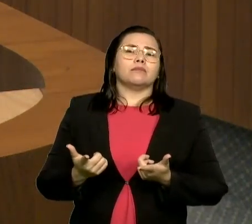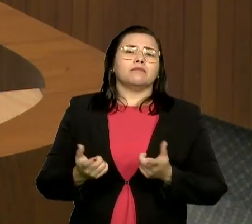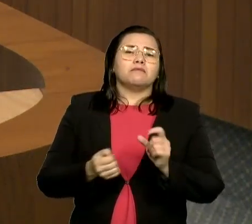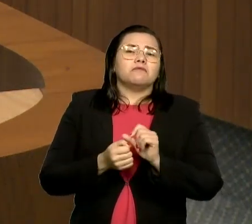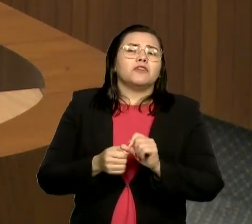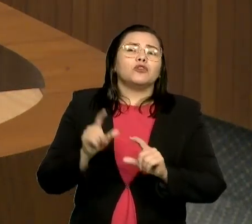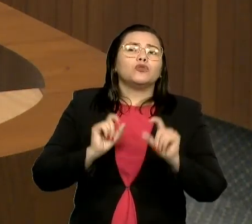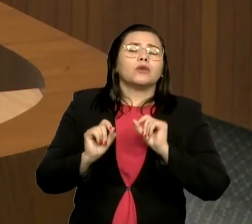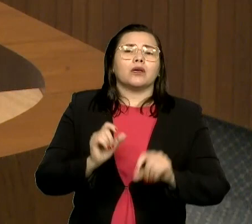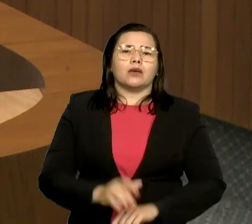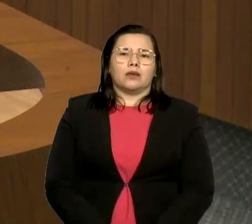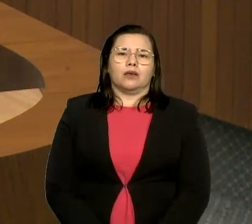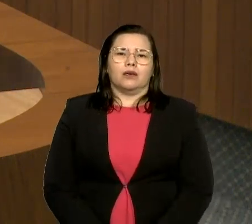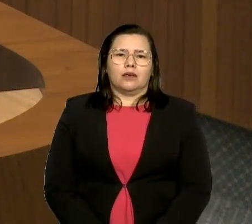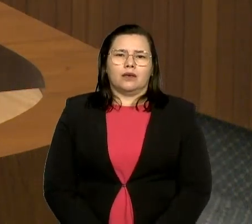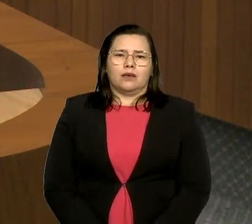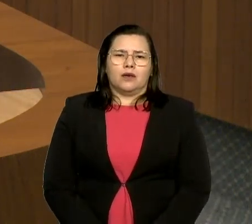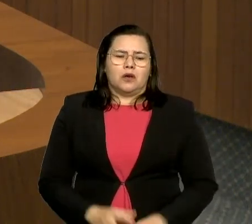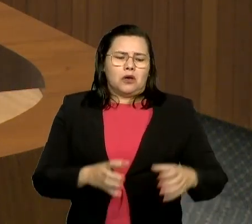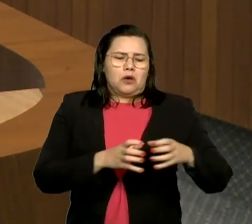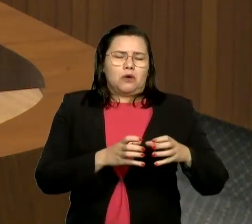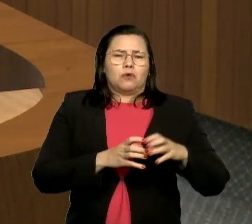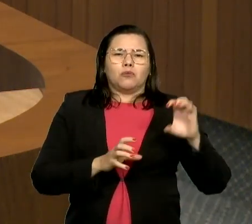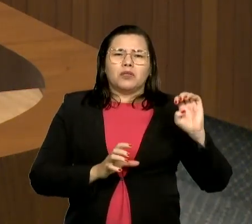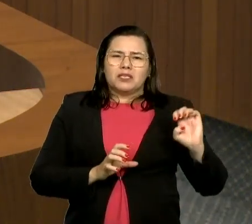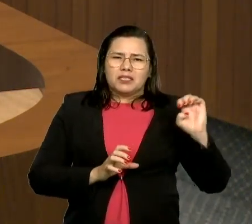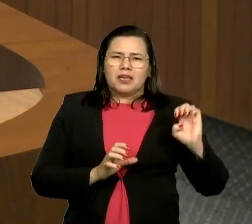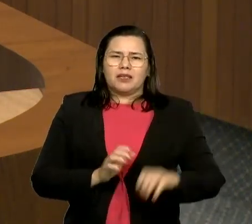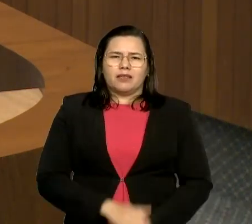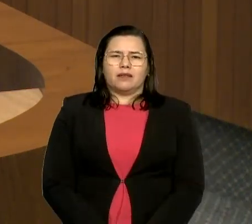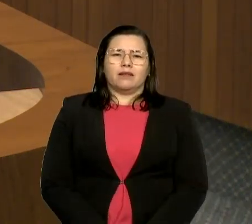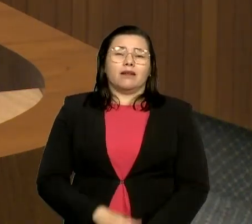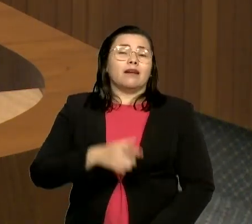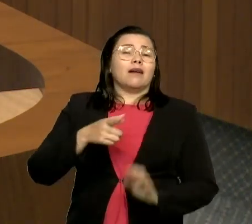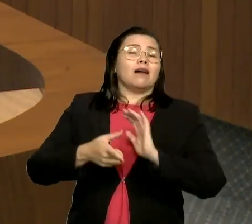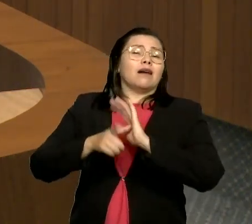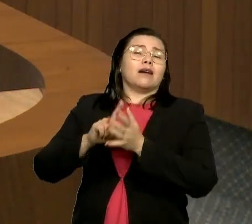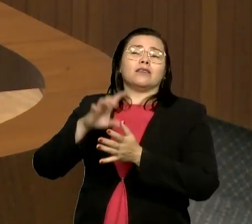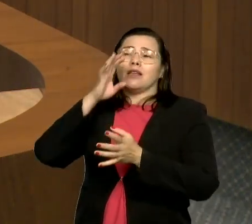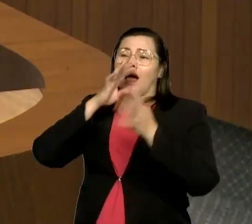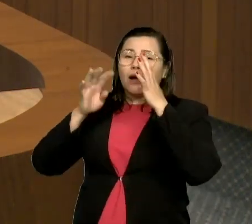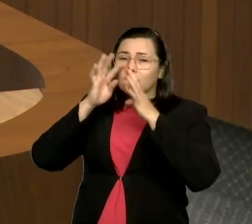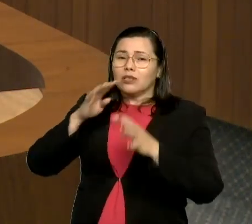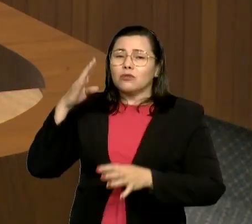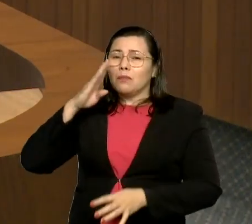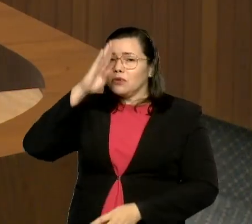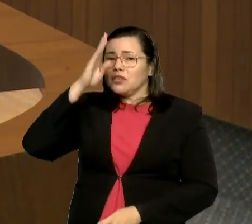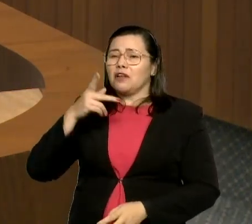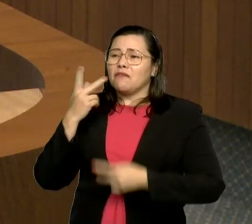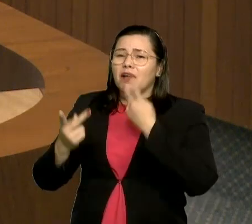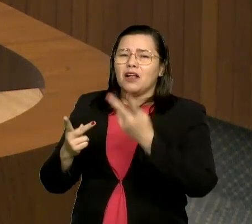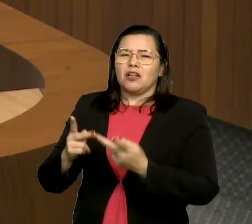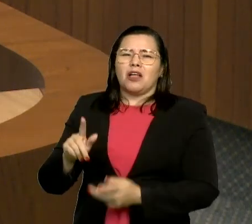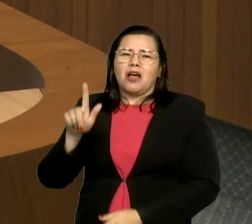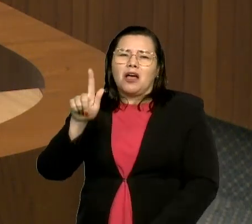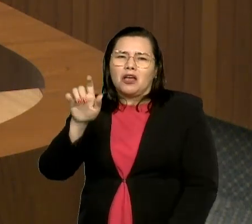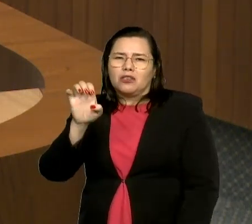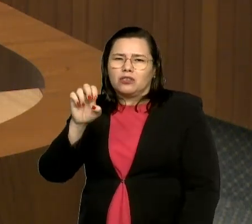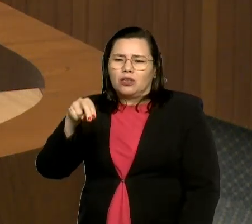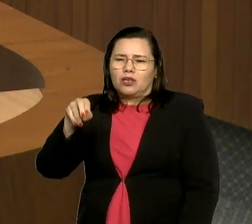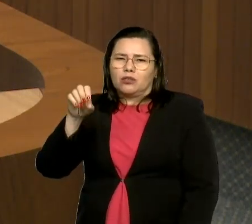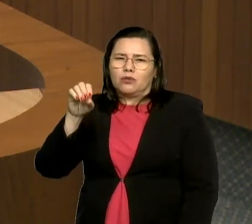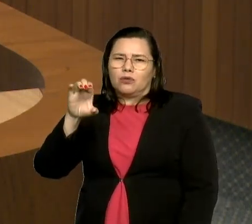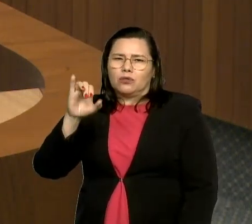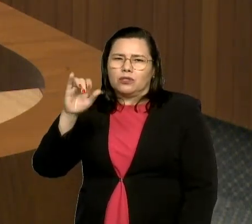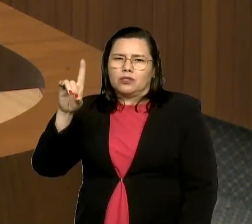Da mesma forma que é seletiva quando tenta fazer manobras, questões de ordem, para tratar